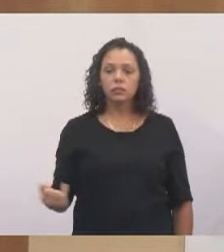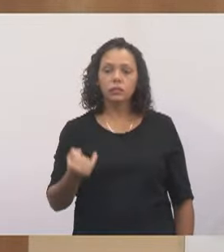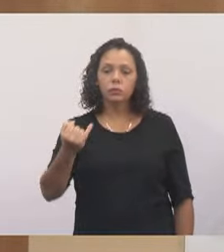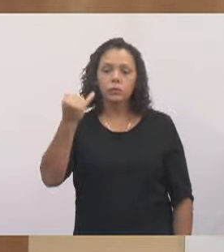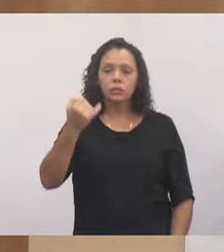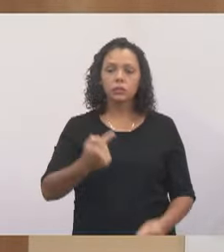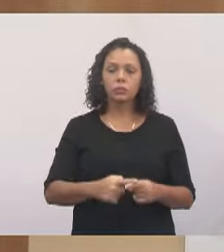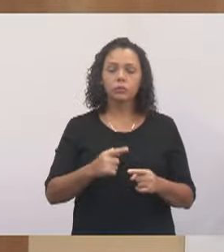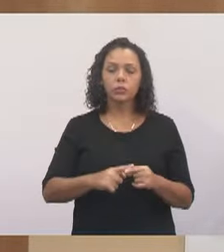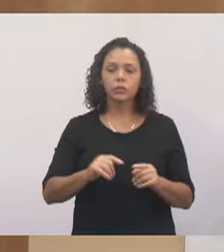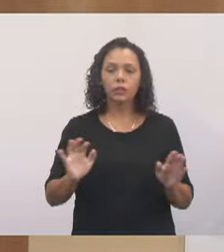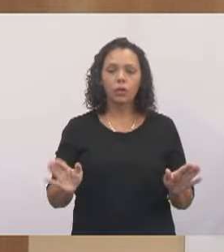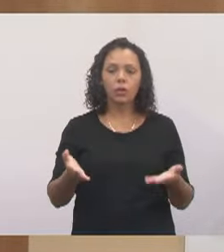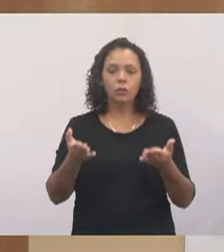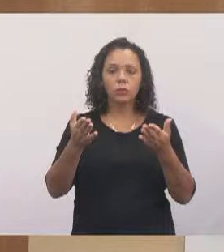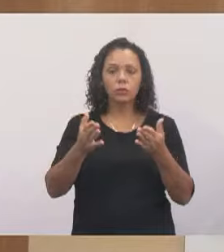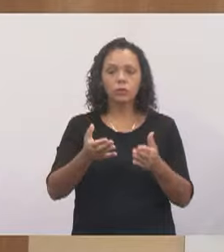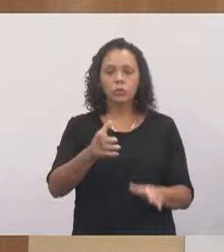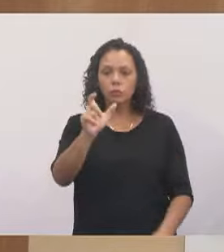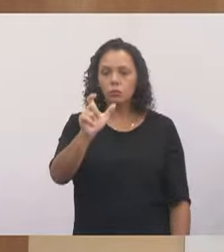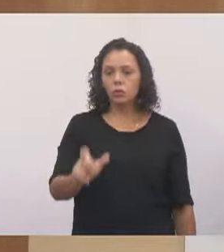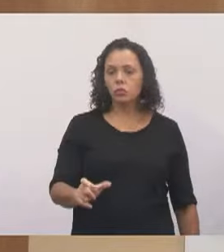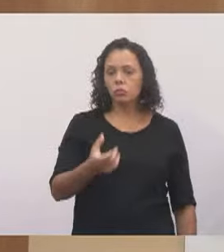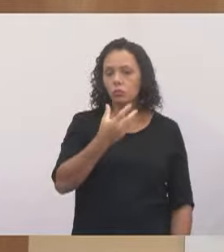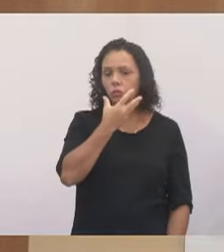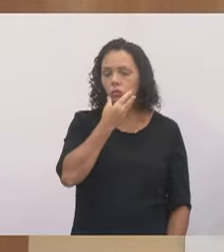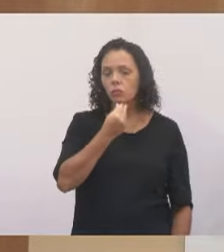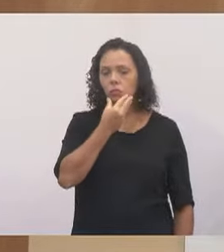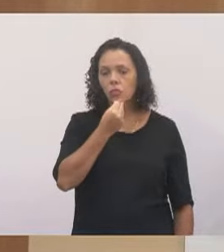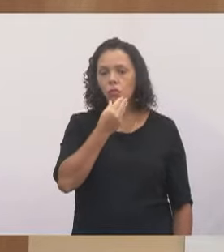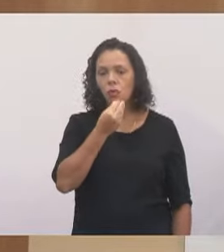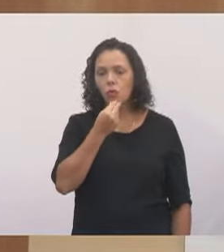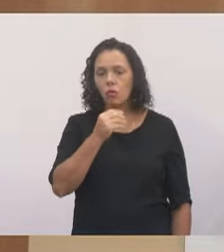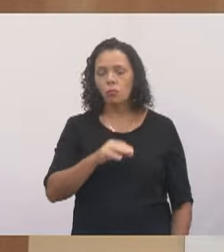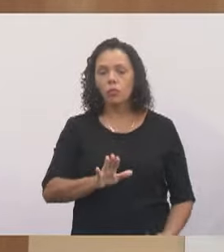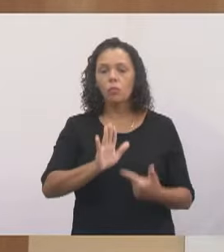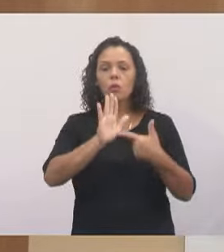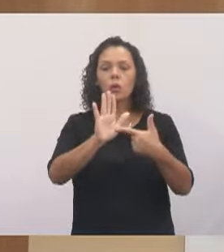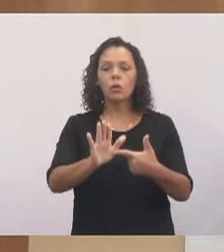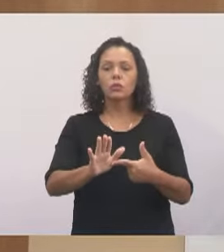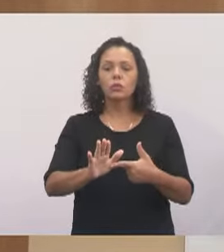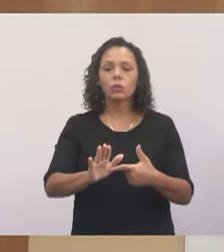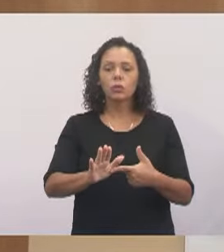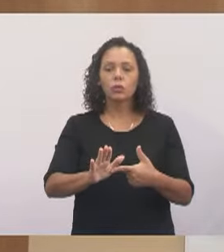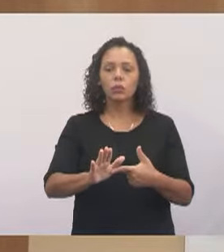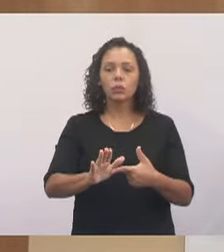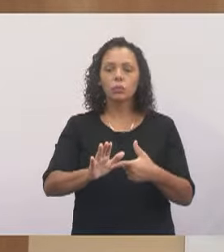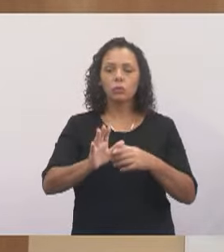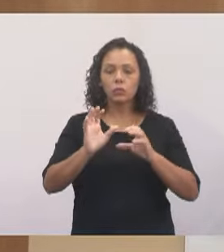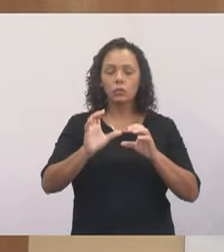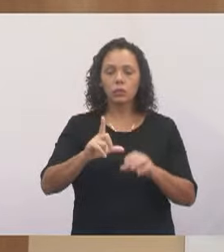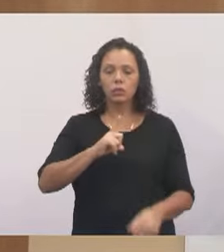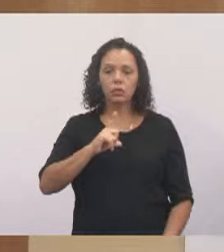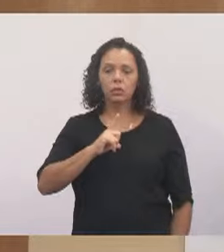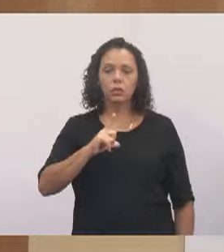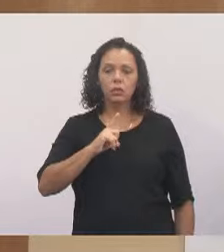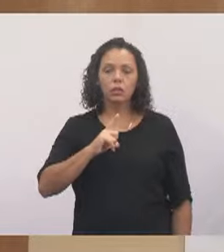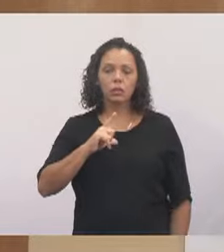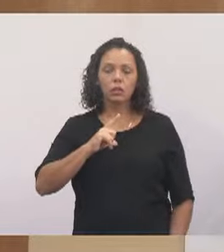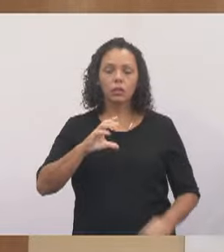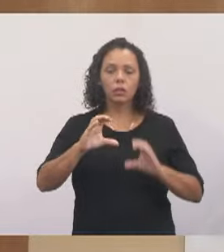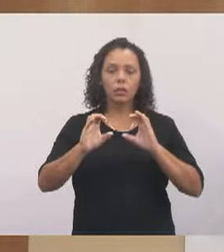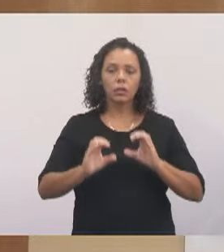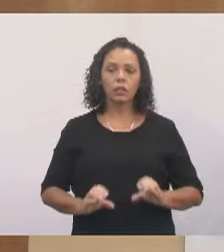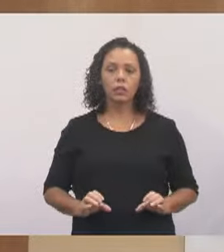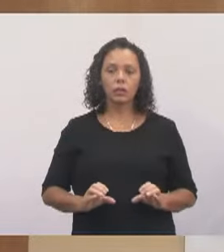porque edifica o homem, né? Ele não mostra... te mostra como uma pessoa realmente de caráter, uma pessoa brilhante,